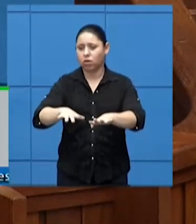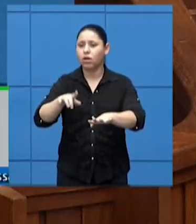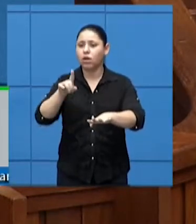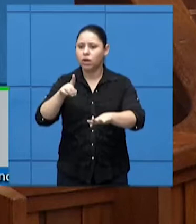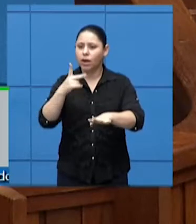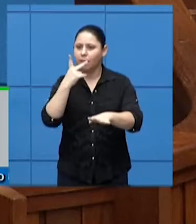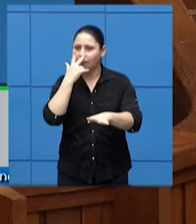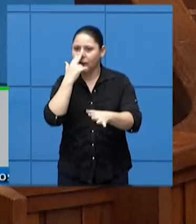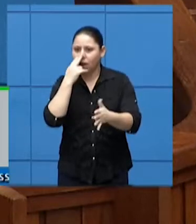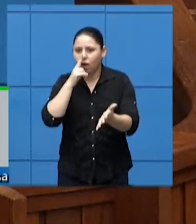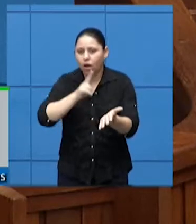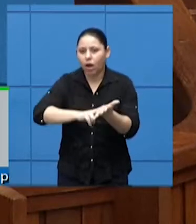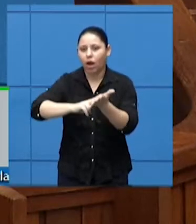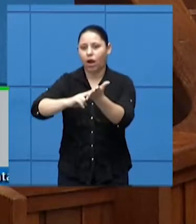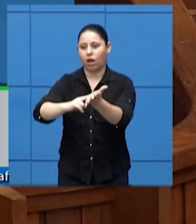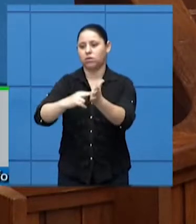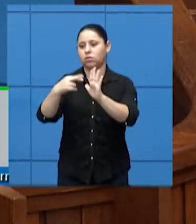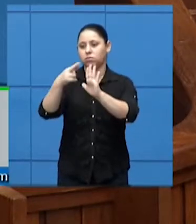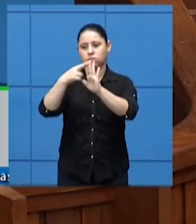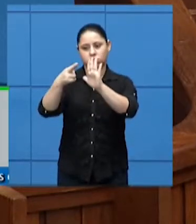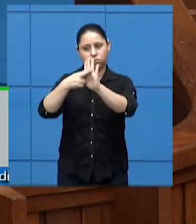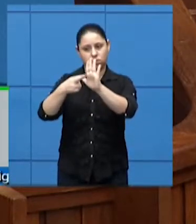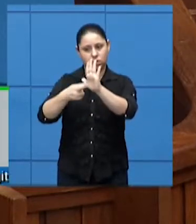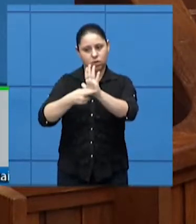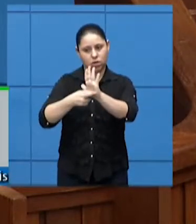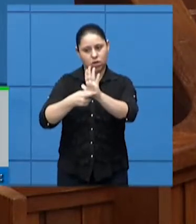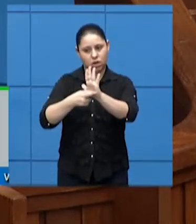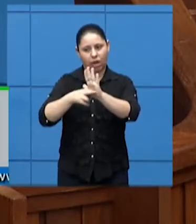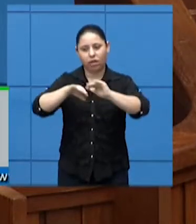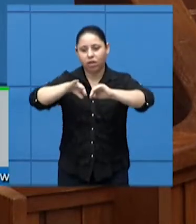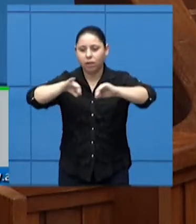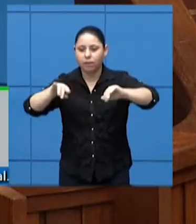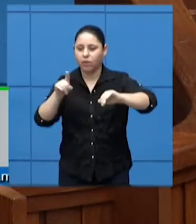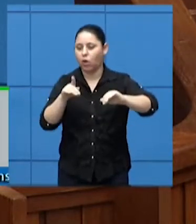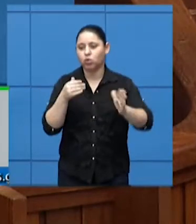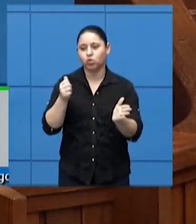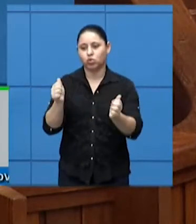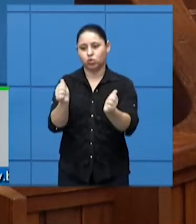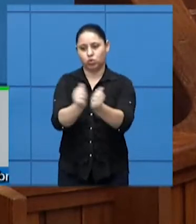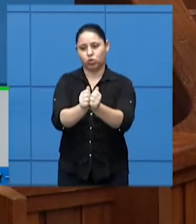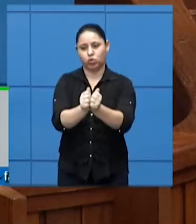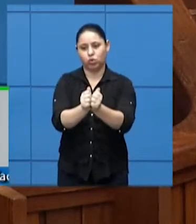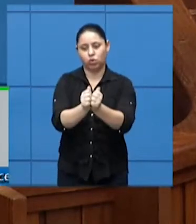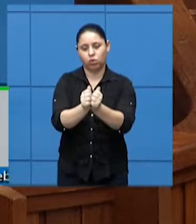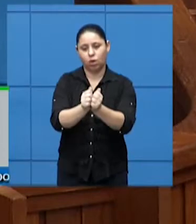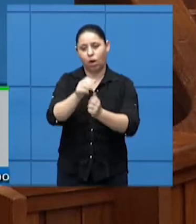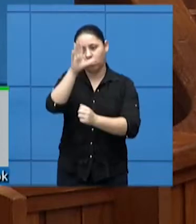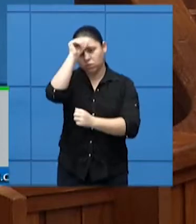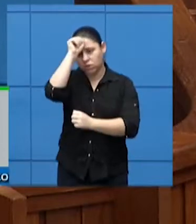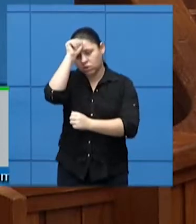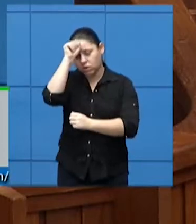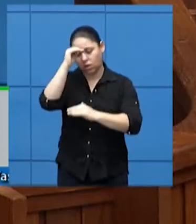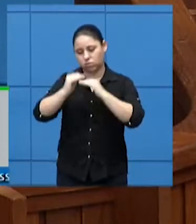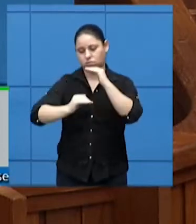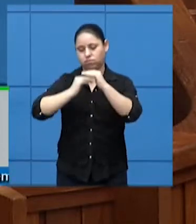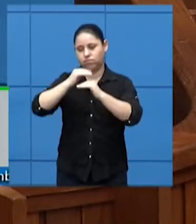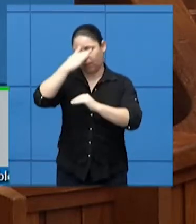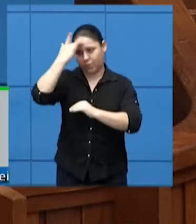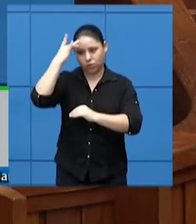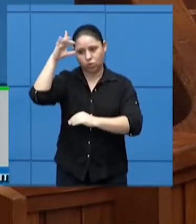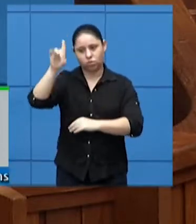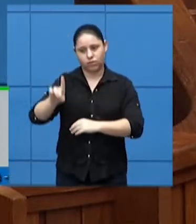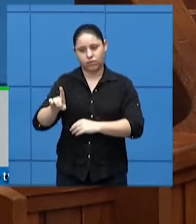de princípios e diretrizes, e que não andam separadas, em prol da aprendizagem e desenvolvimento das pessoas